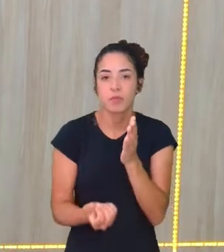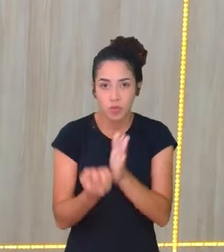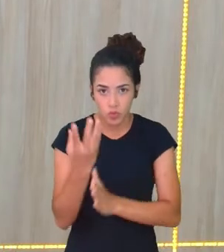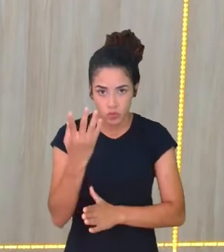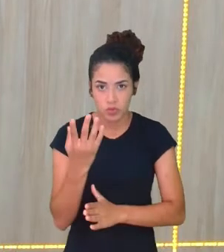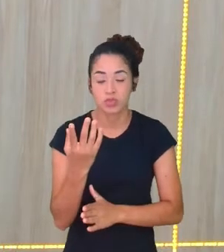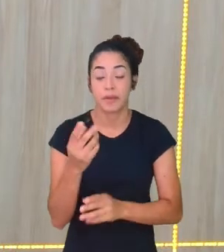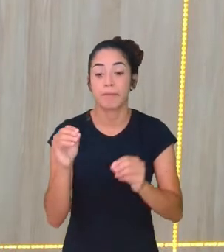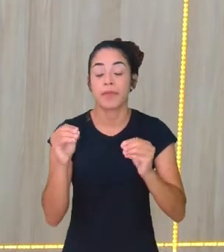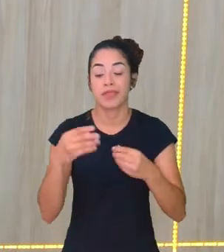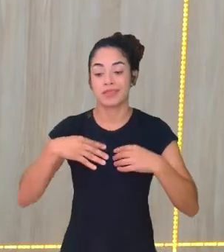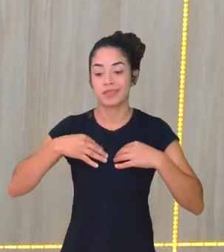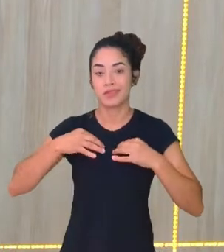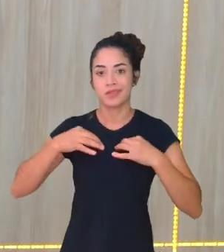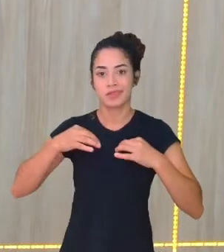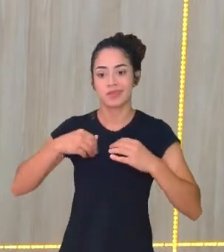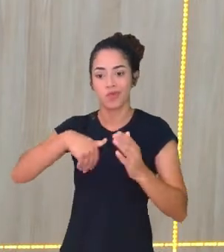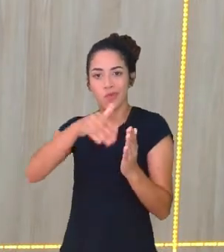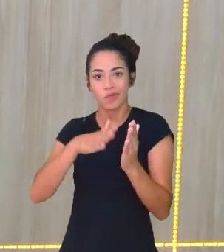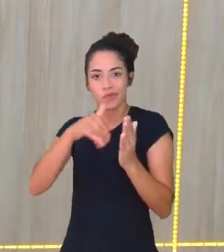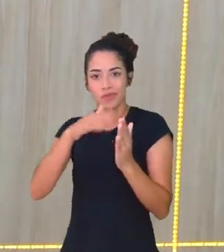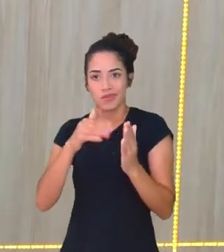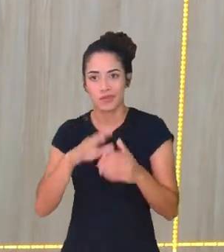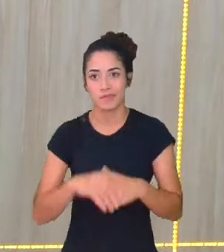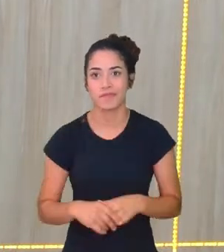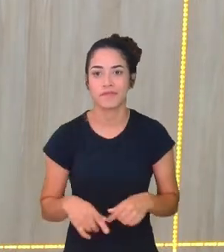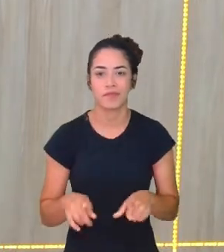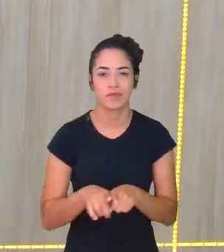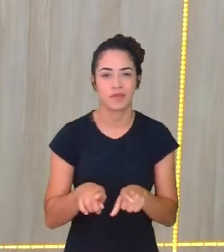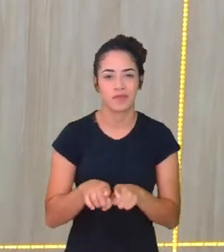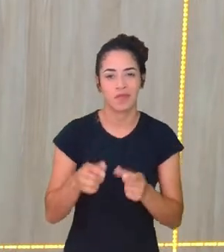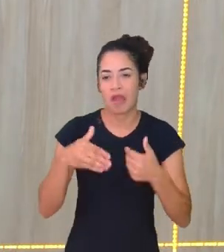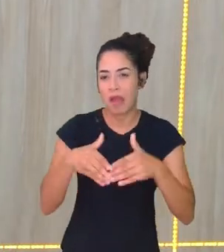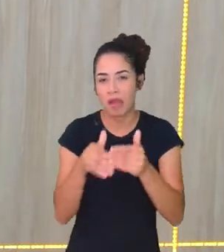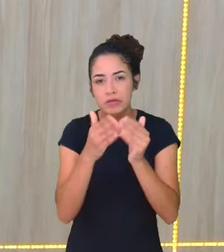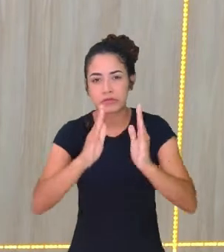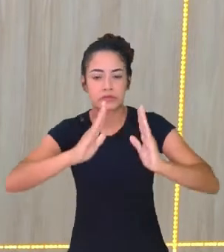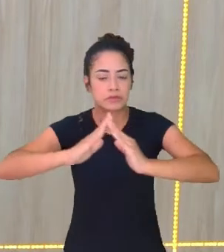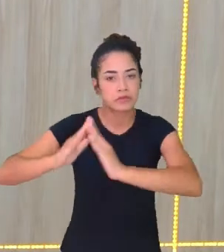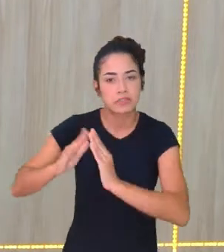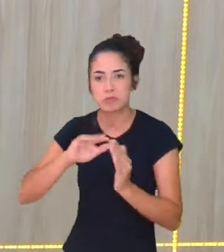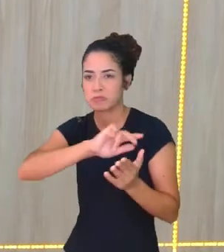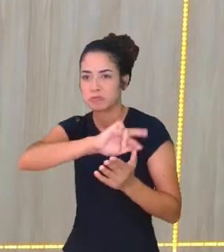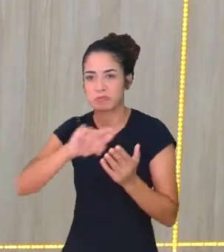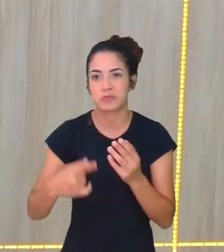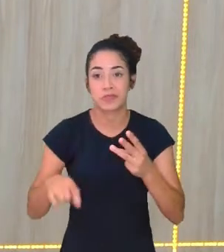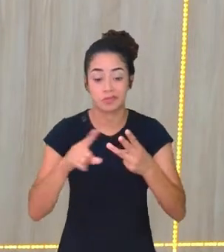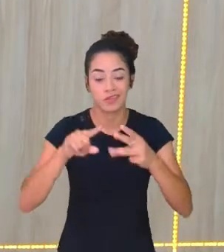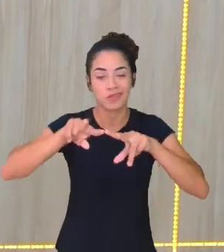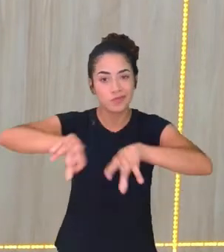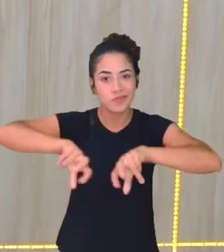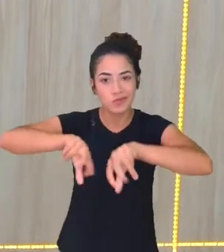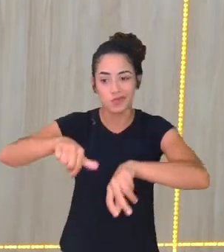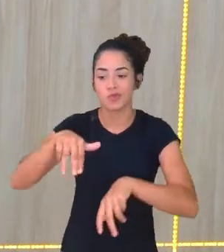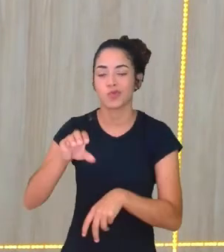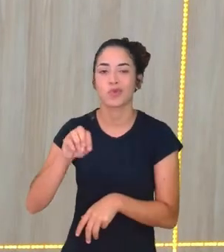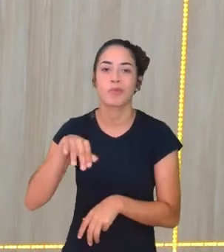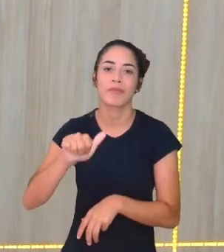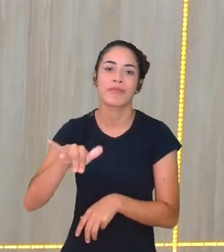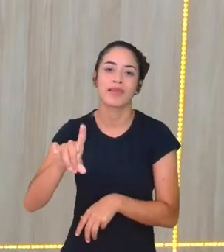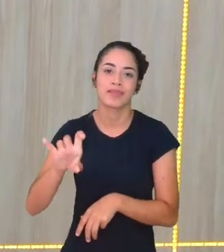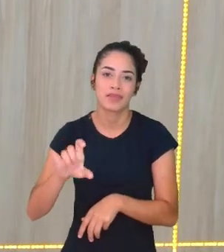para tecidos e móveis né também barcos casas a exploração nômade e